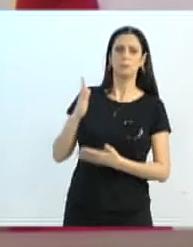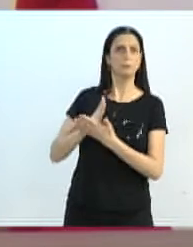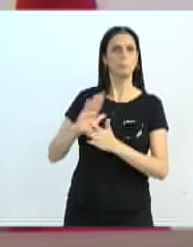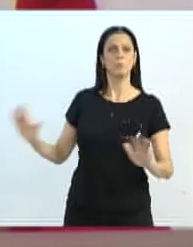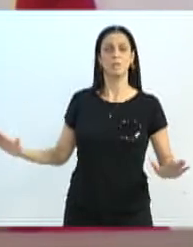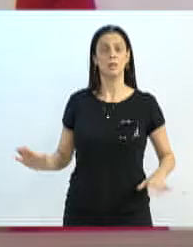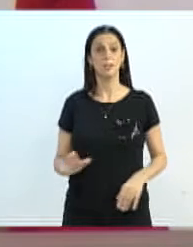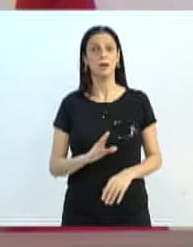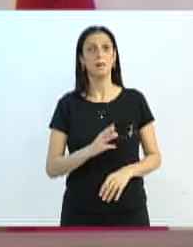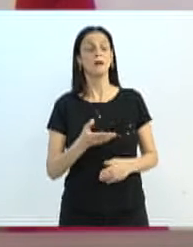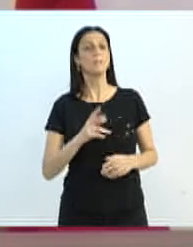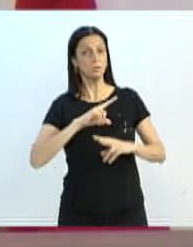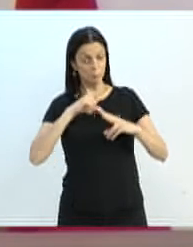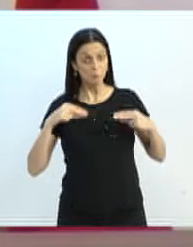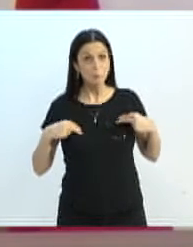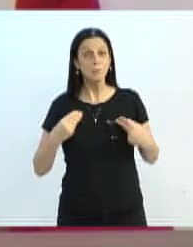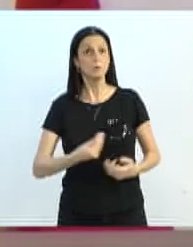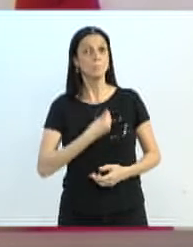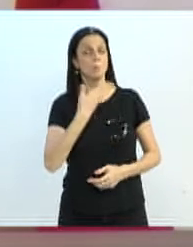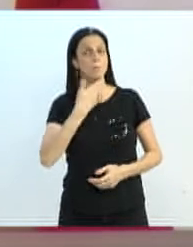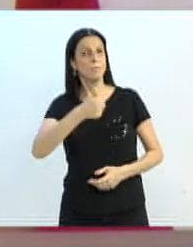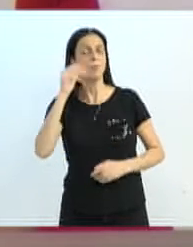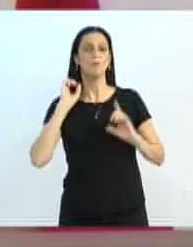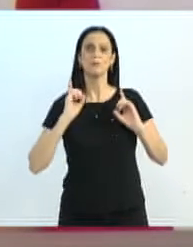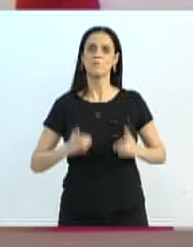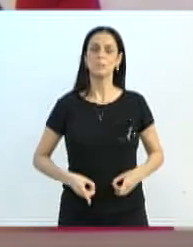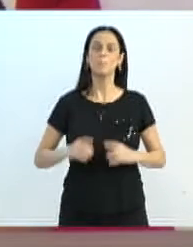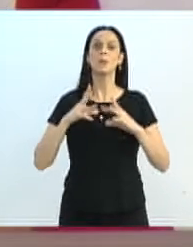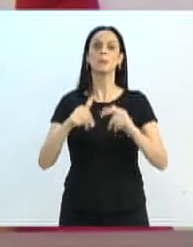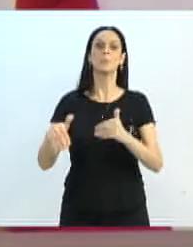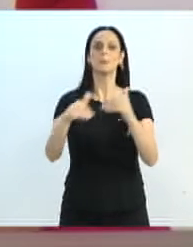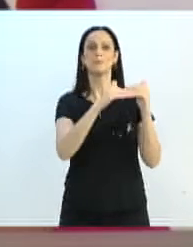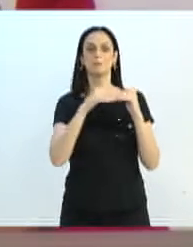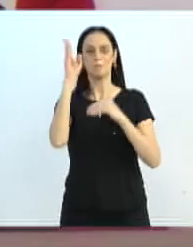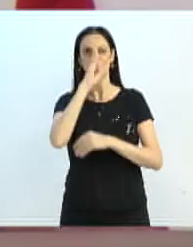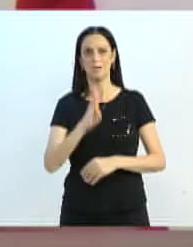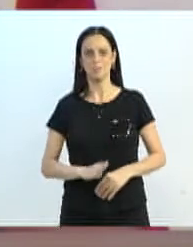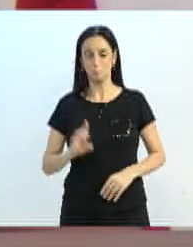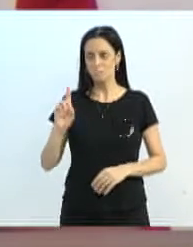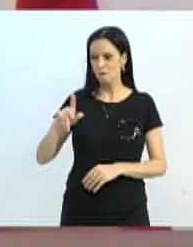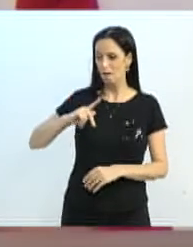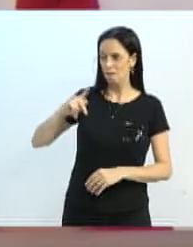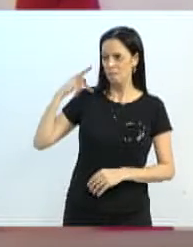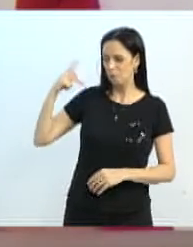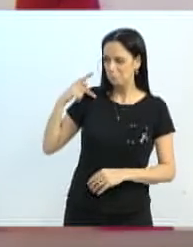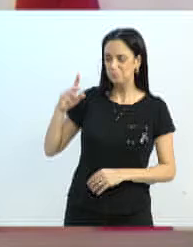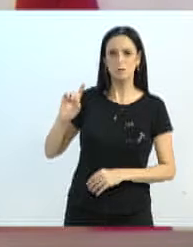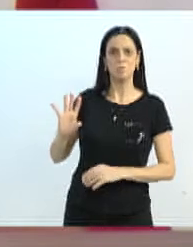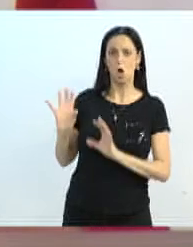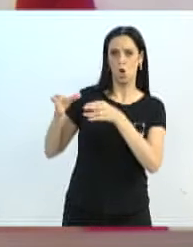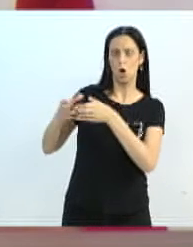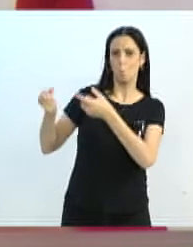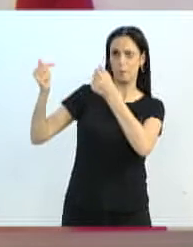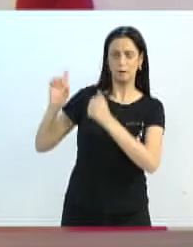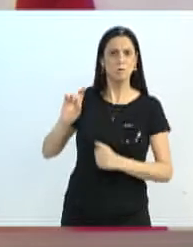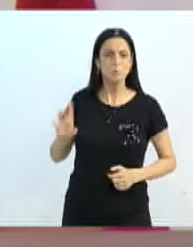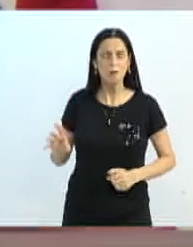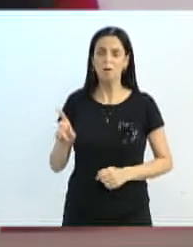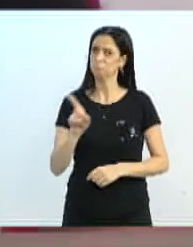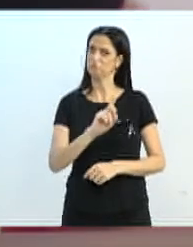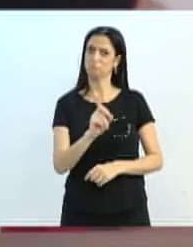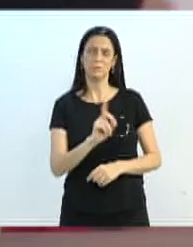mais digna e feliz para todos os brasileiros. Não somente para quem está no topo. Não somente para a elite. Não somente para a